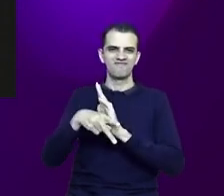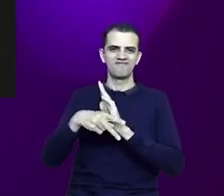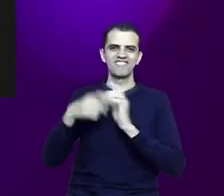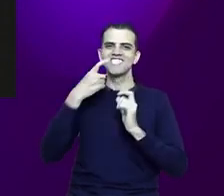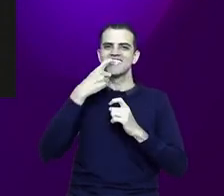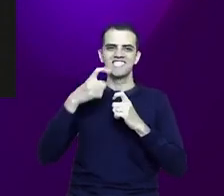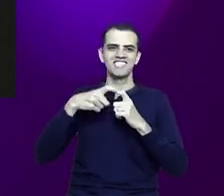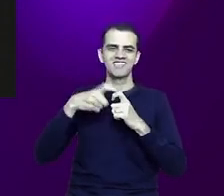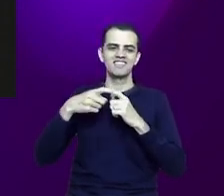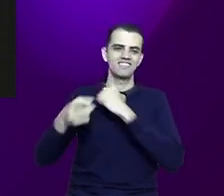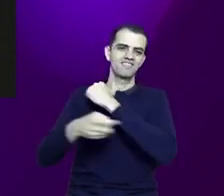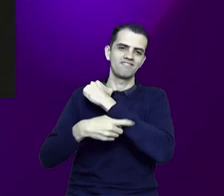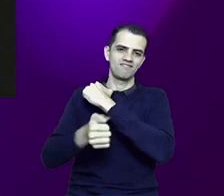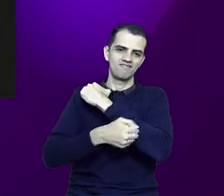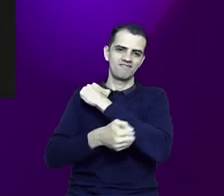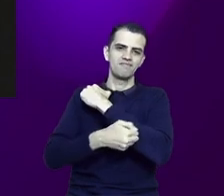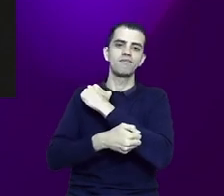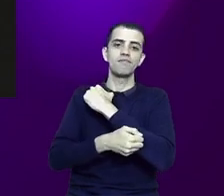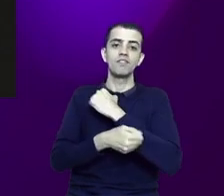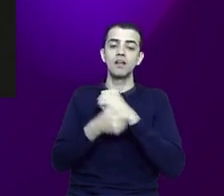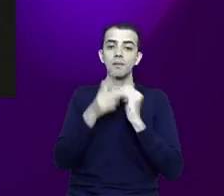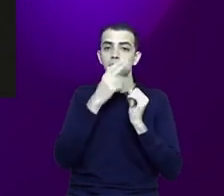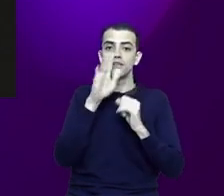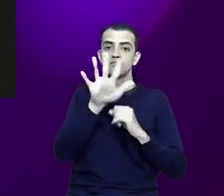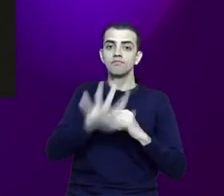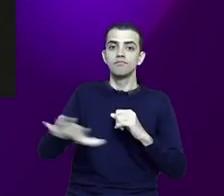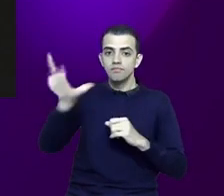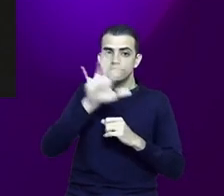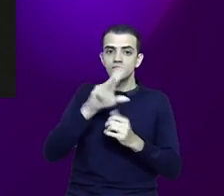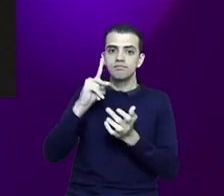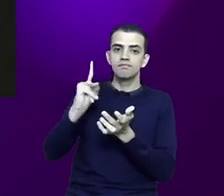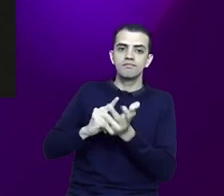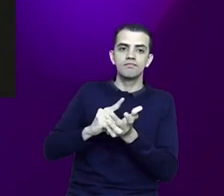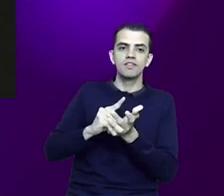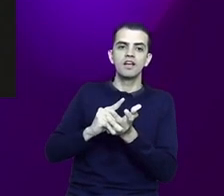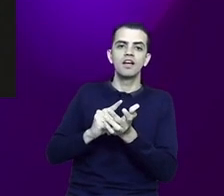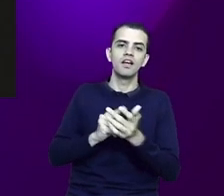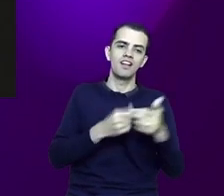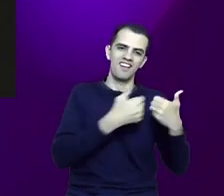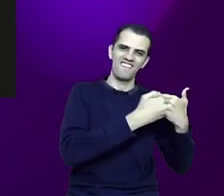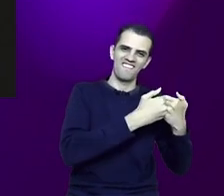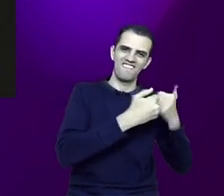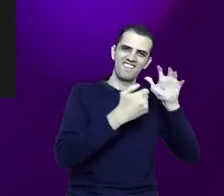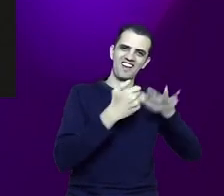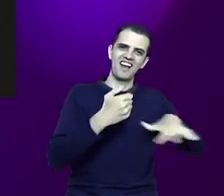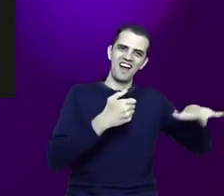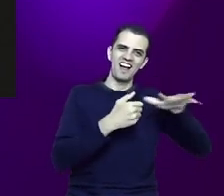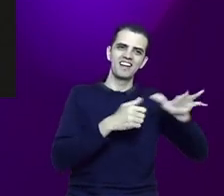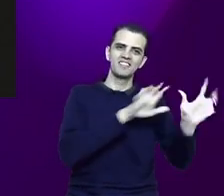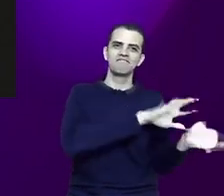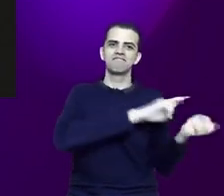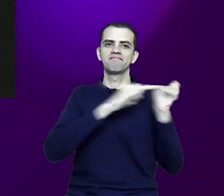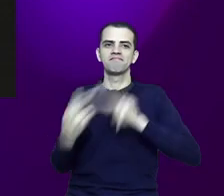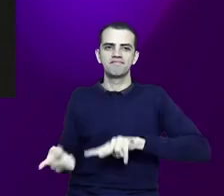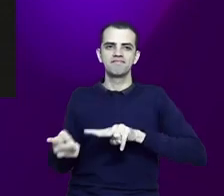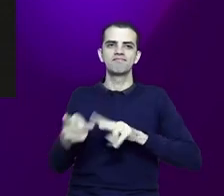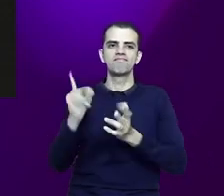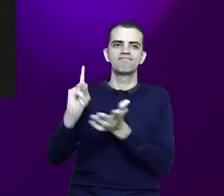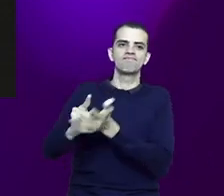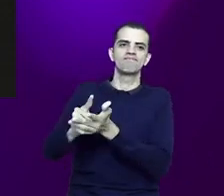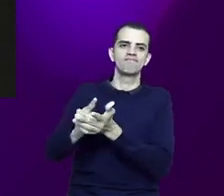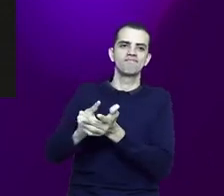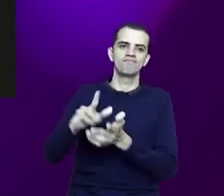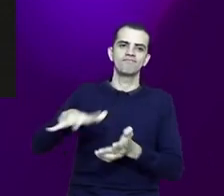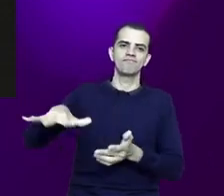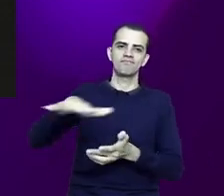a verdade, né? Com o mundo real. Então, a gente está trazendo o mundo dos games, o mundo do 3D dos games para o mundo real. A